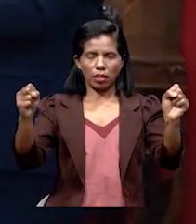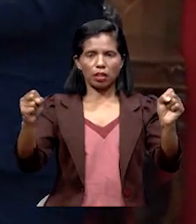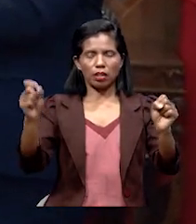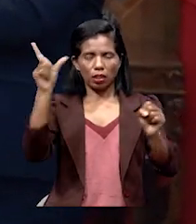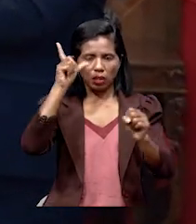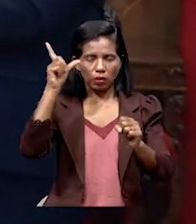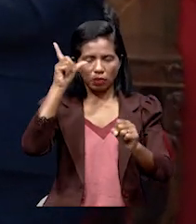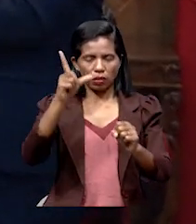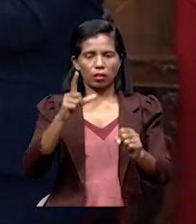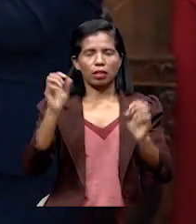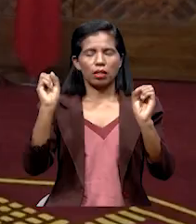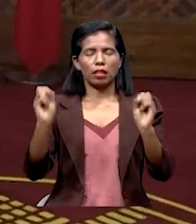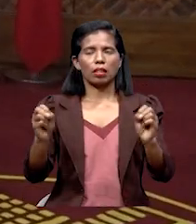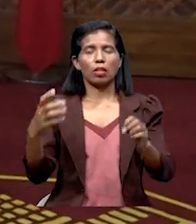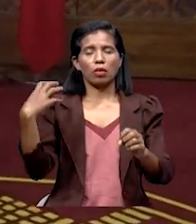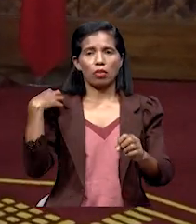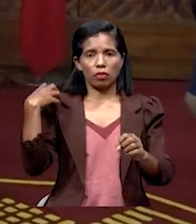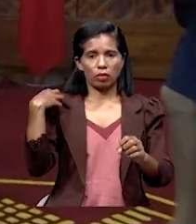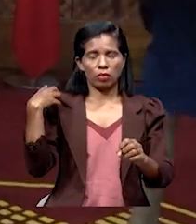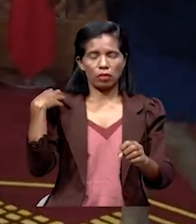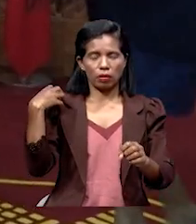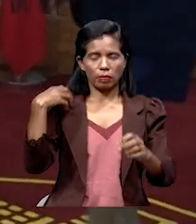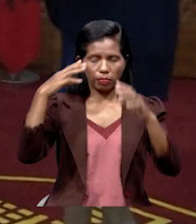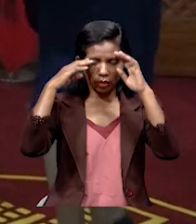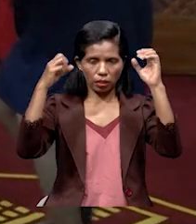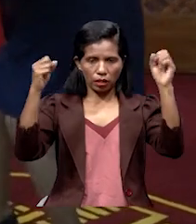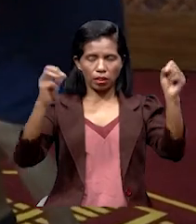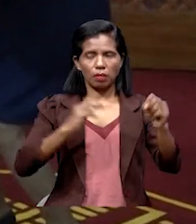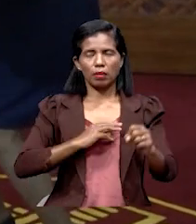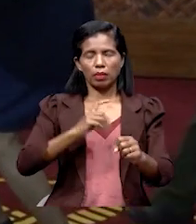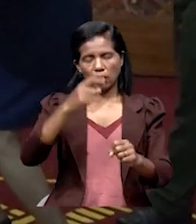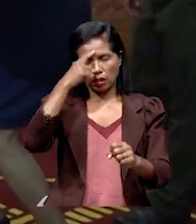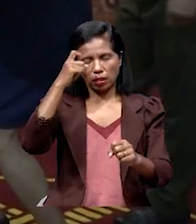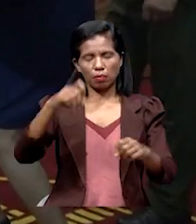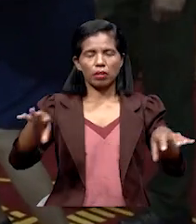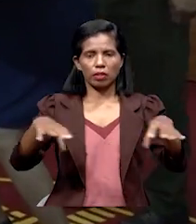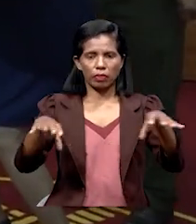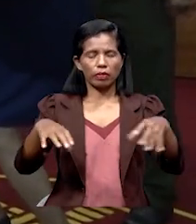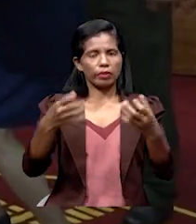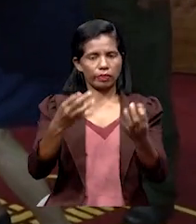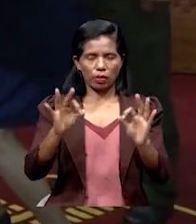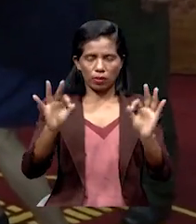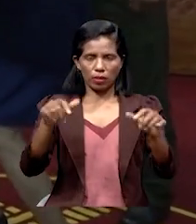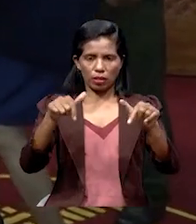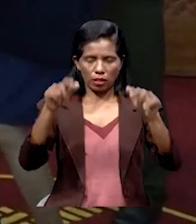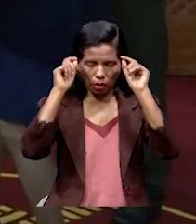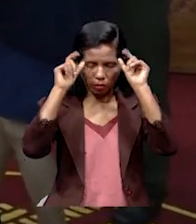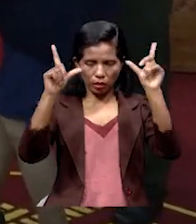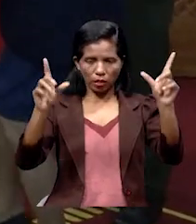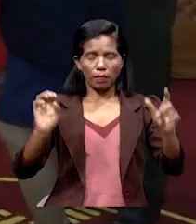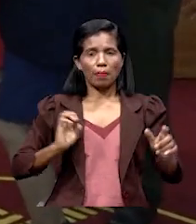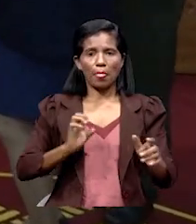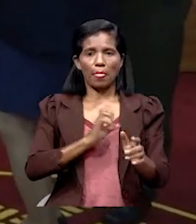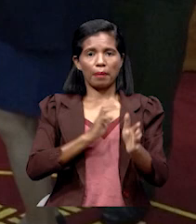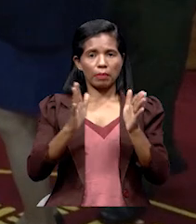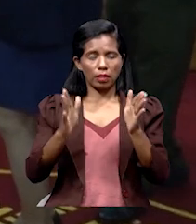Lolo e a Palácio Presidencial Bairro Piterili, Tambare Mataona, Missão e Timor-Leste. Embaixador Portugal e